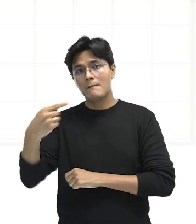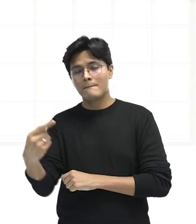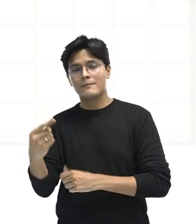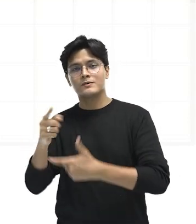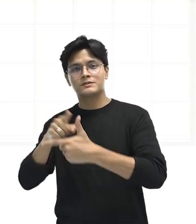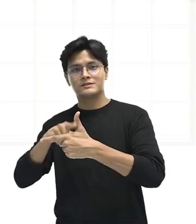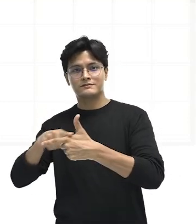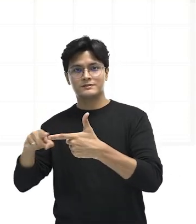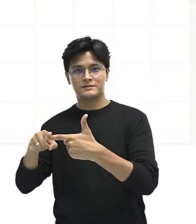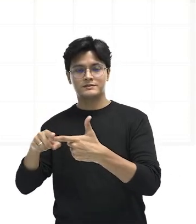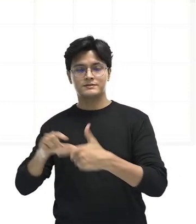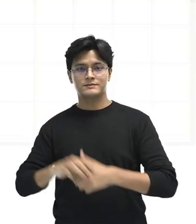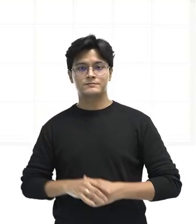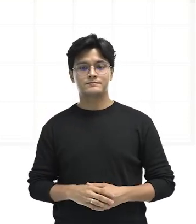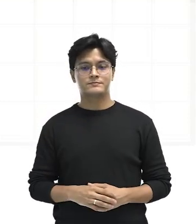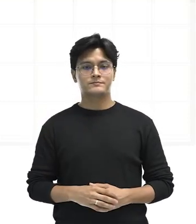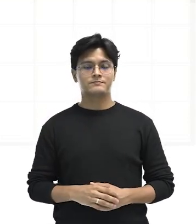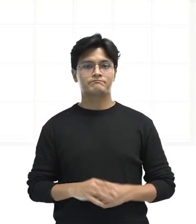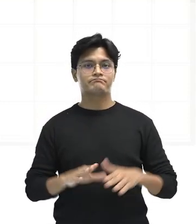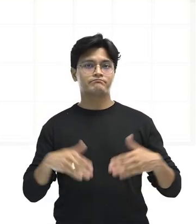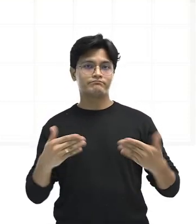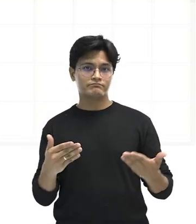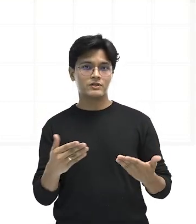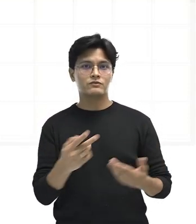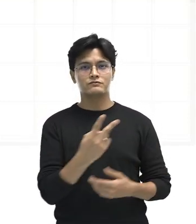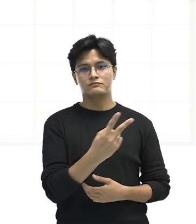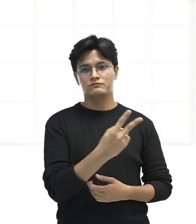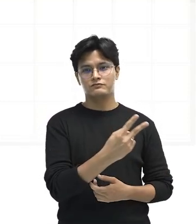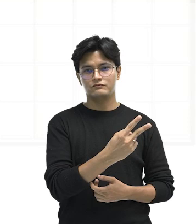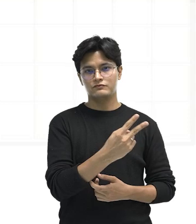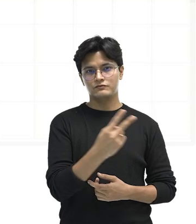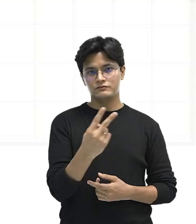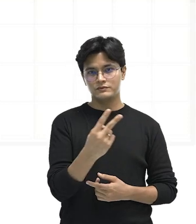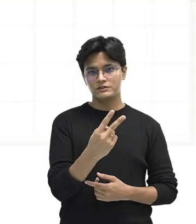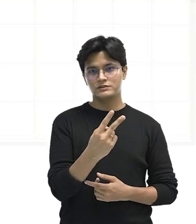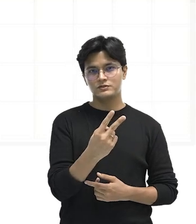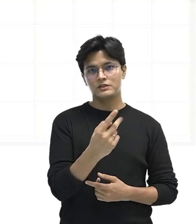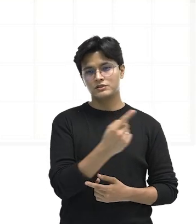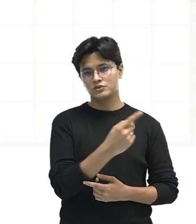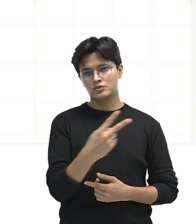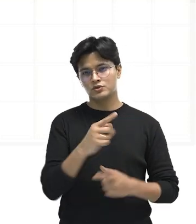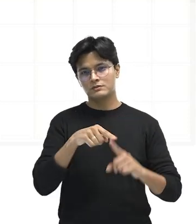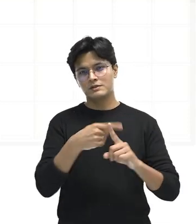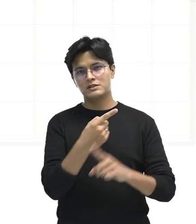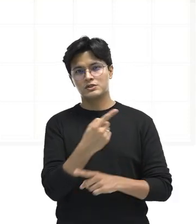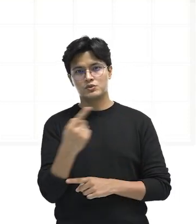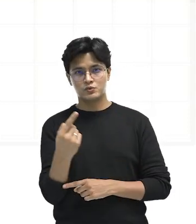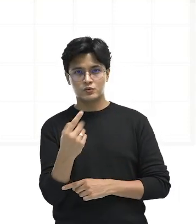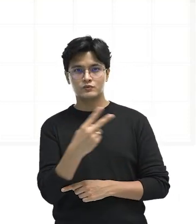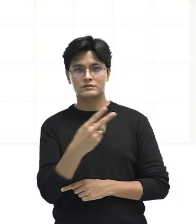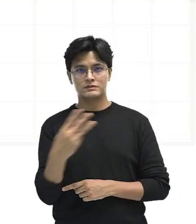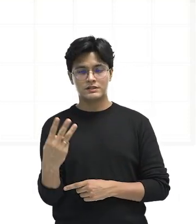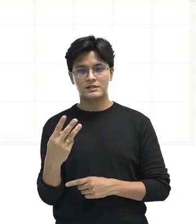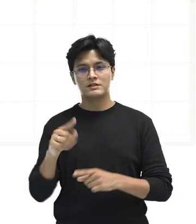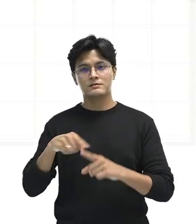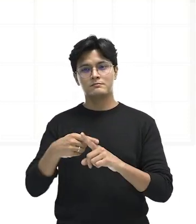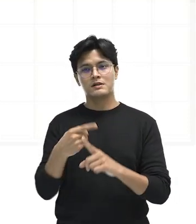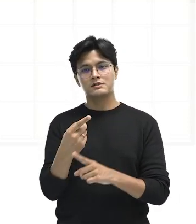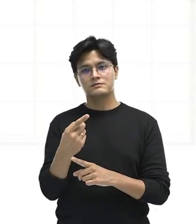né? Então, vamos lá. Aqui vai dar 22, 23. Aqui vai dar 25.